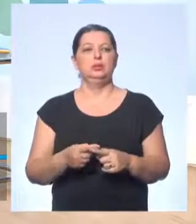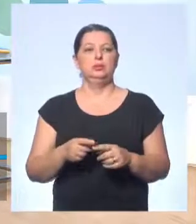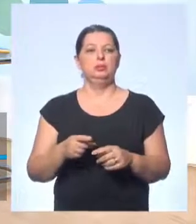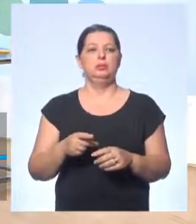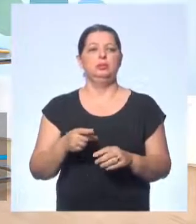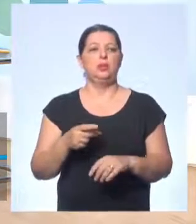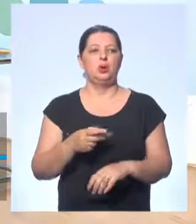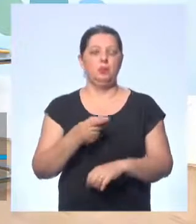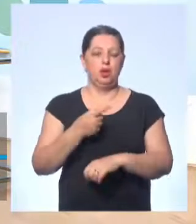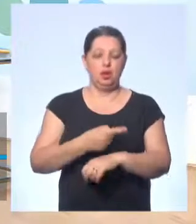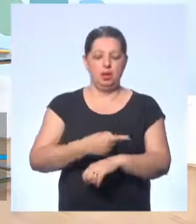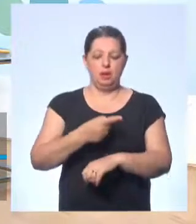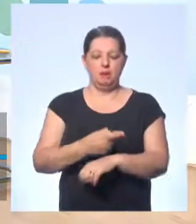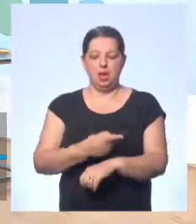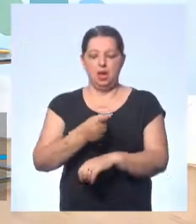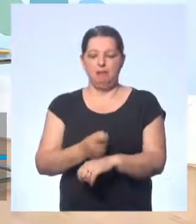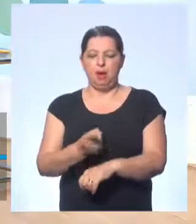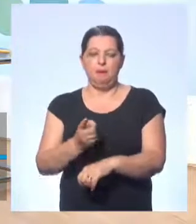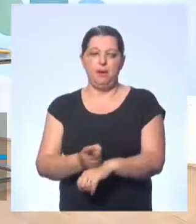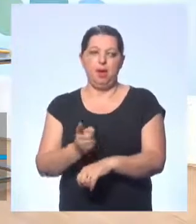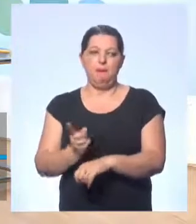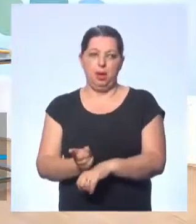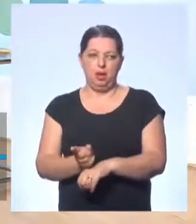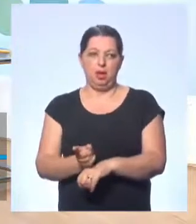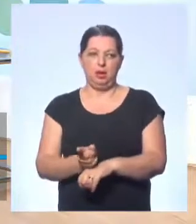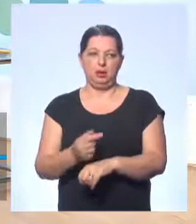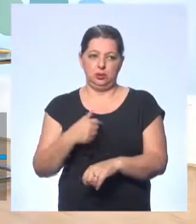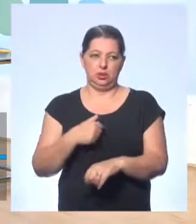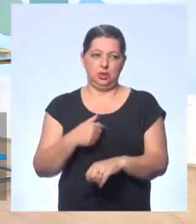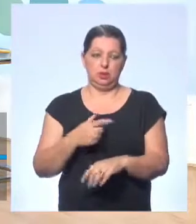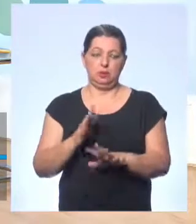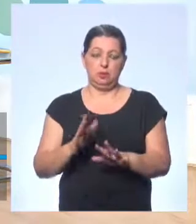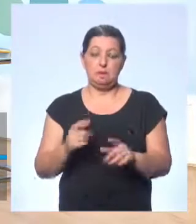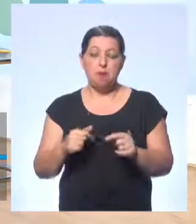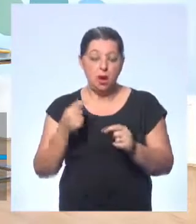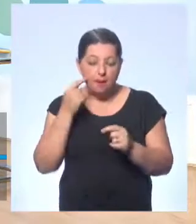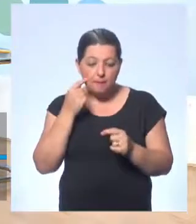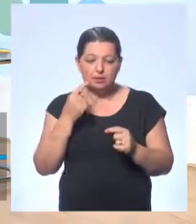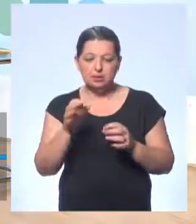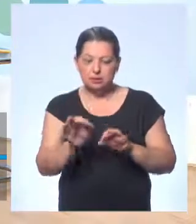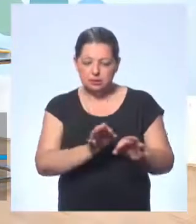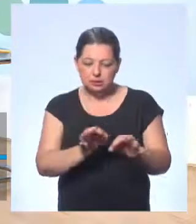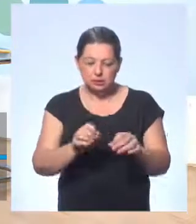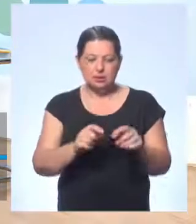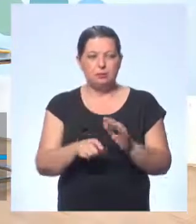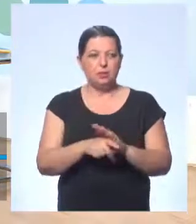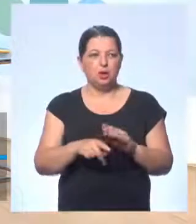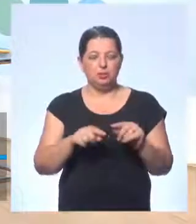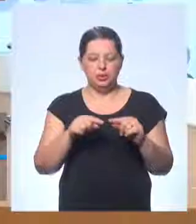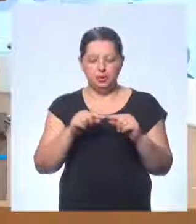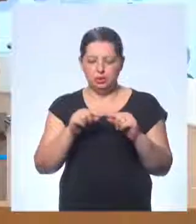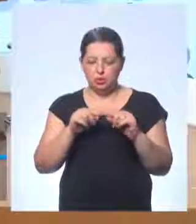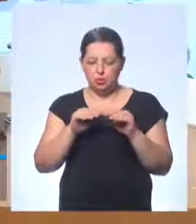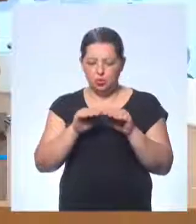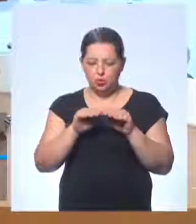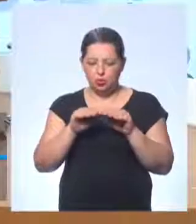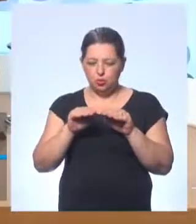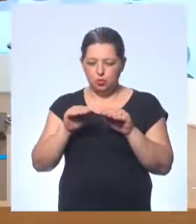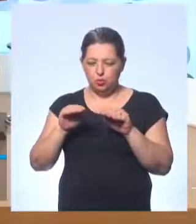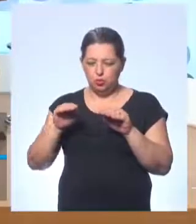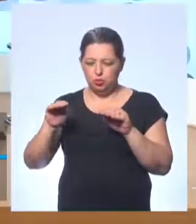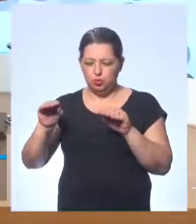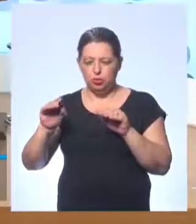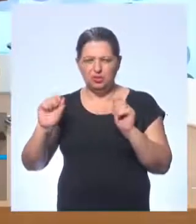intervalos irregulares, mas escalas que têm um intervalo completamente simétrico, né? Que é uma escala cromática. Você pode